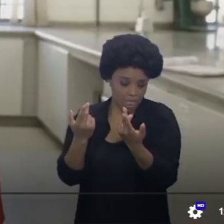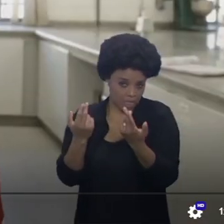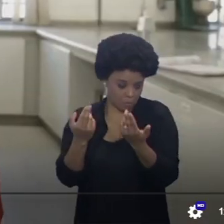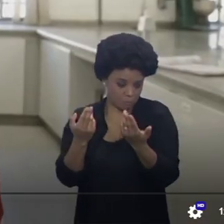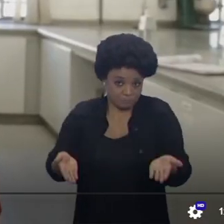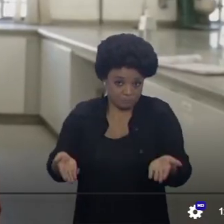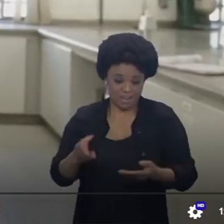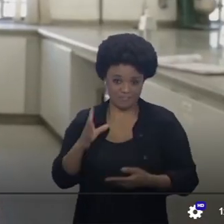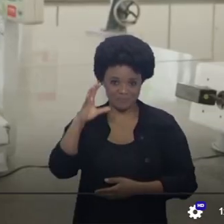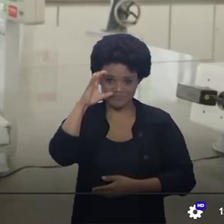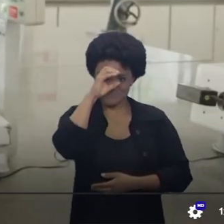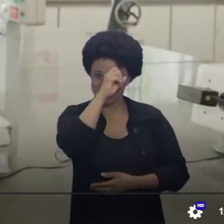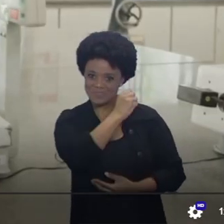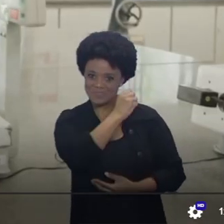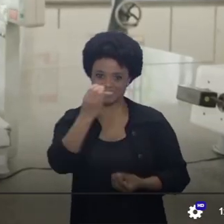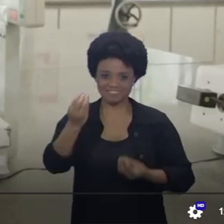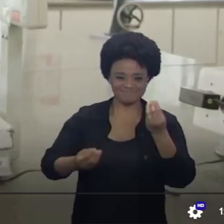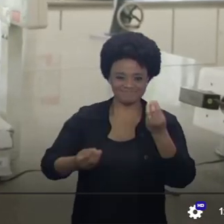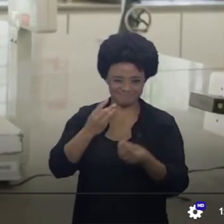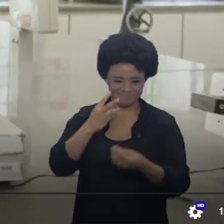Então, mão na massa!